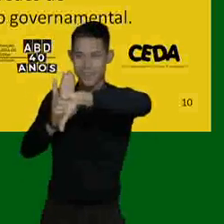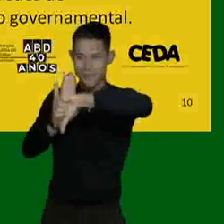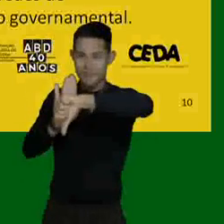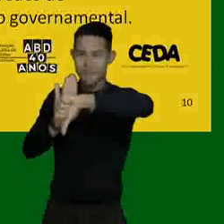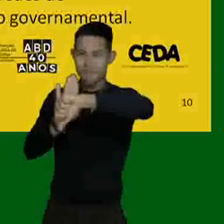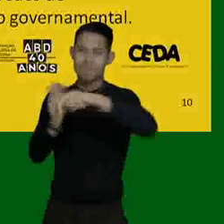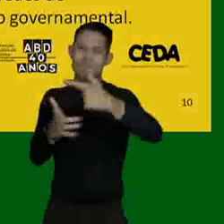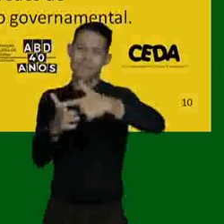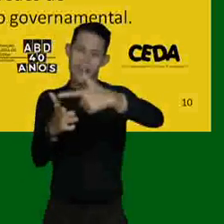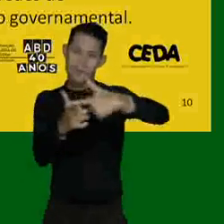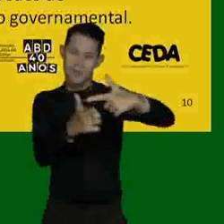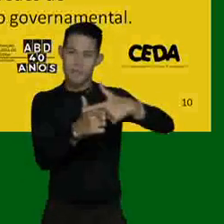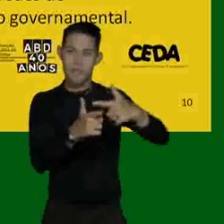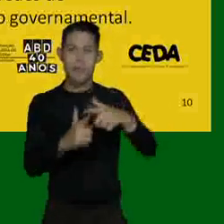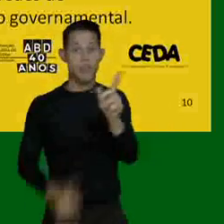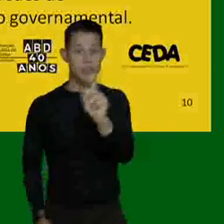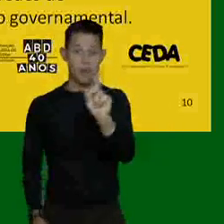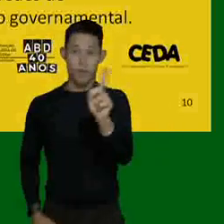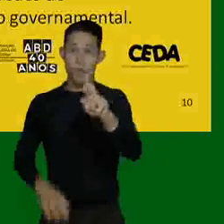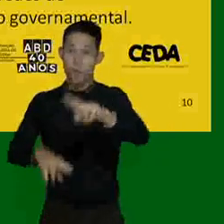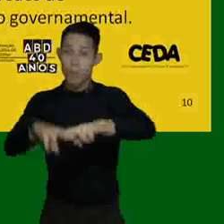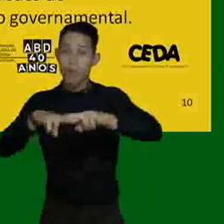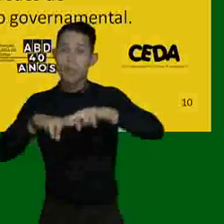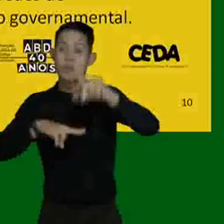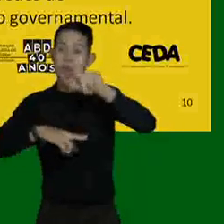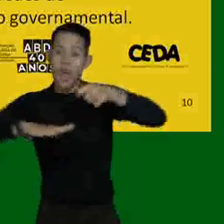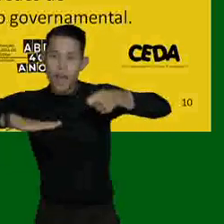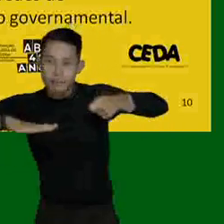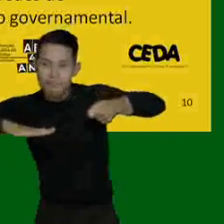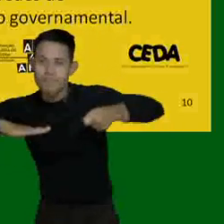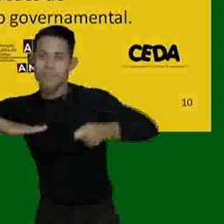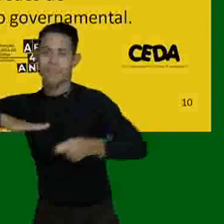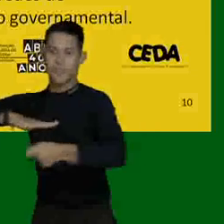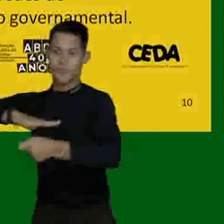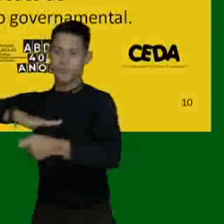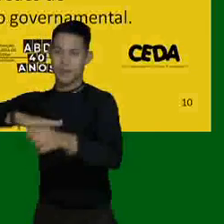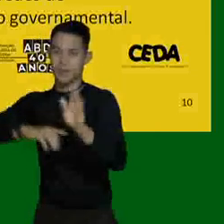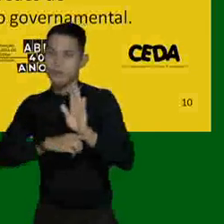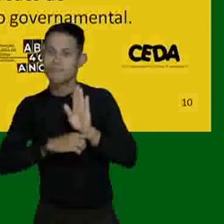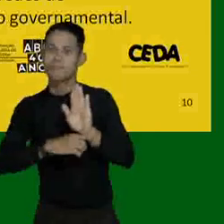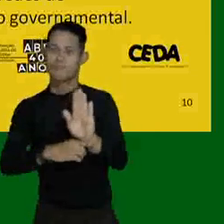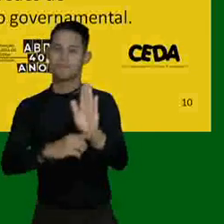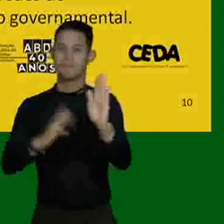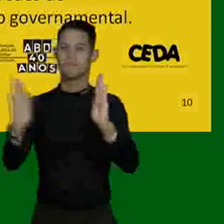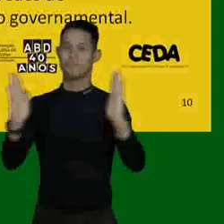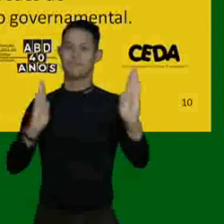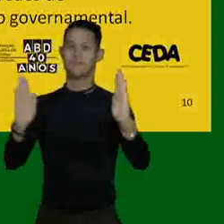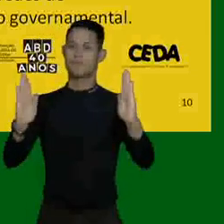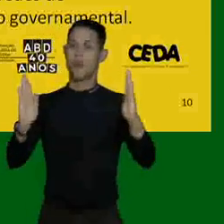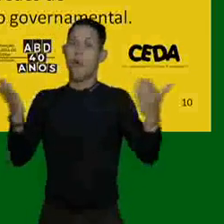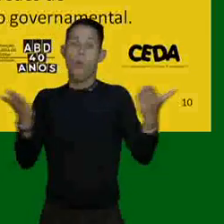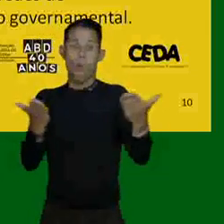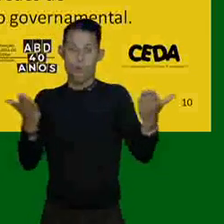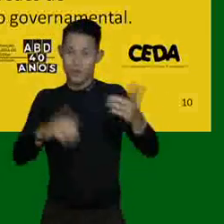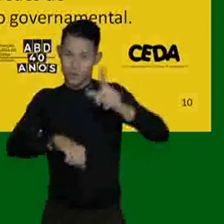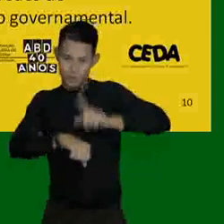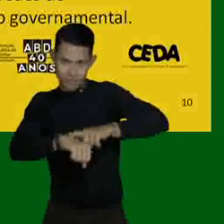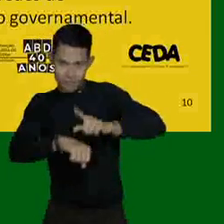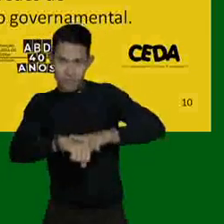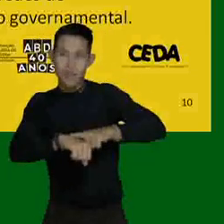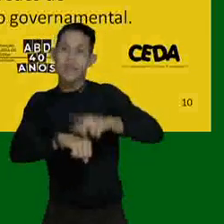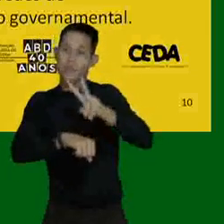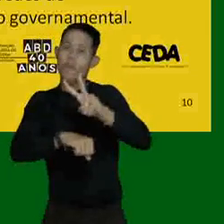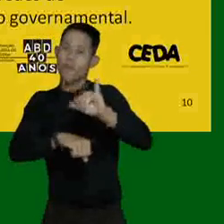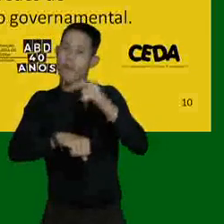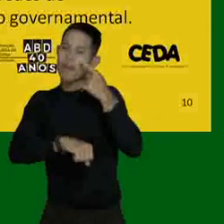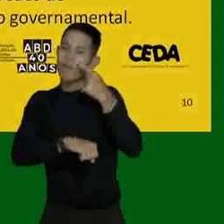então é um é uma aplicação de de longo prazo onde a gente aplica hoje e vai ver os recursos lá na frente vai